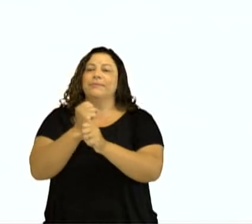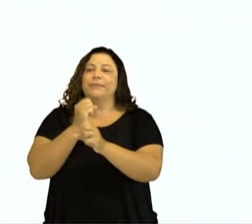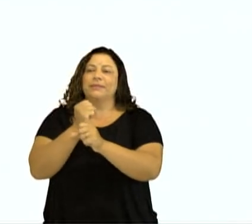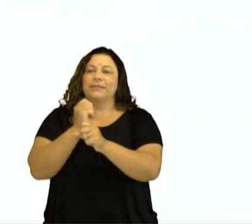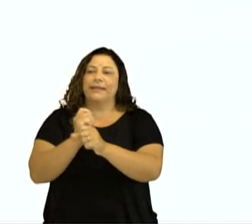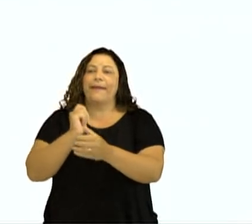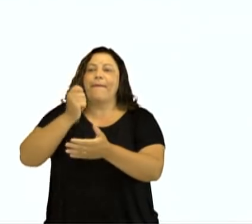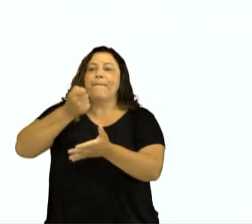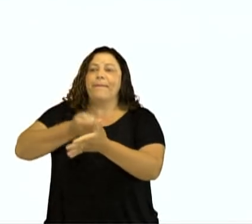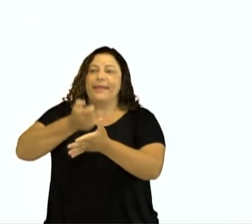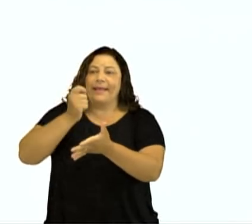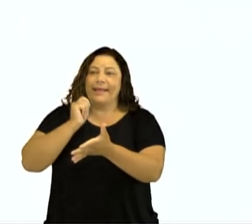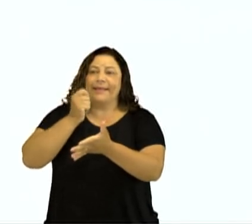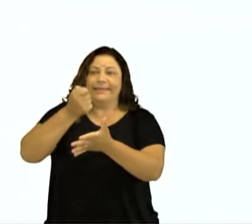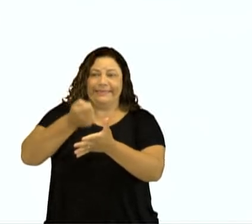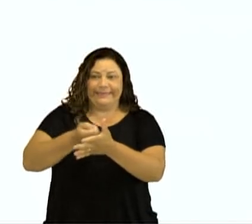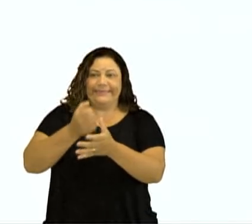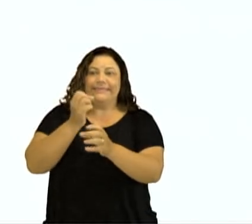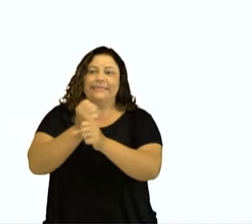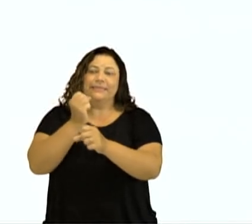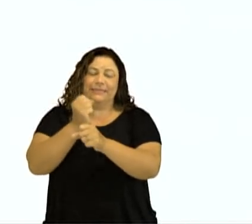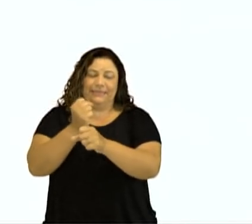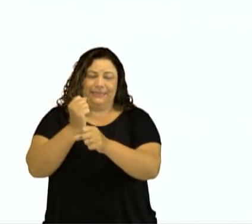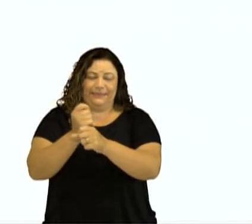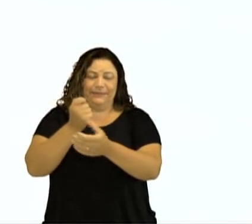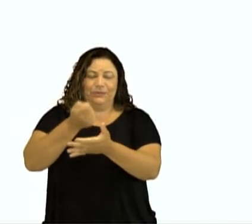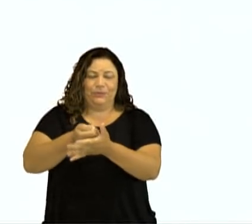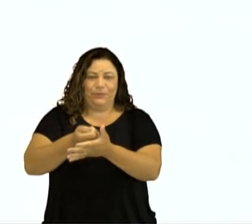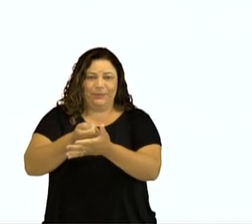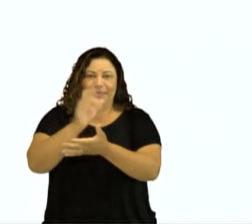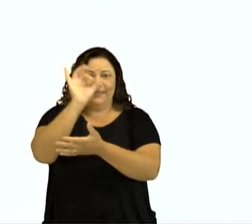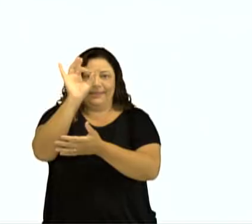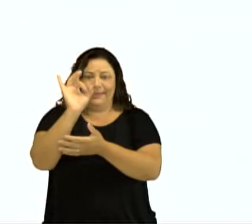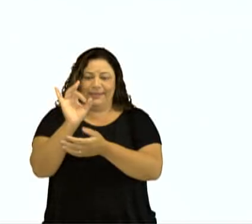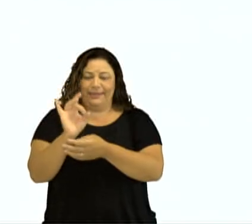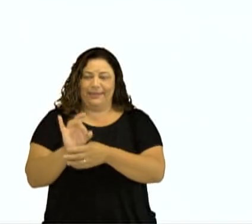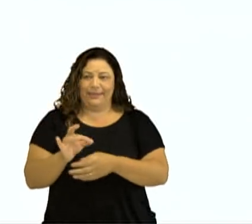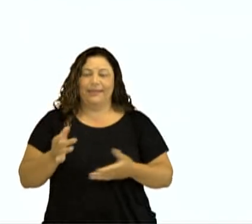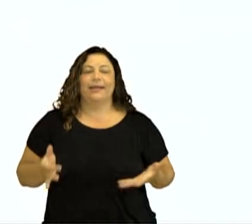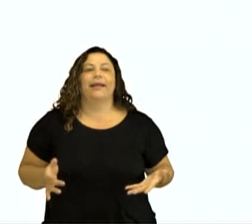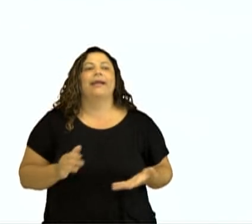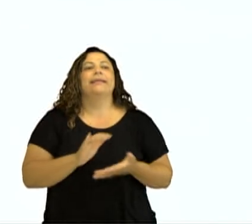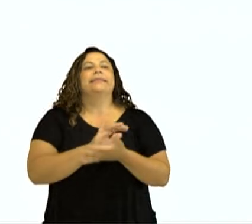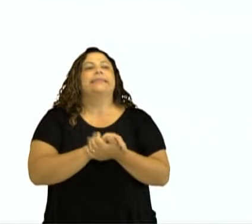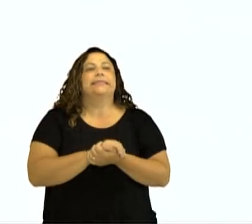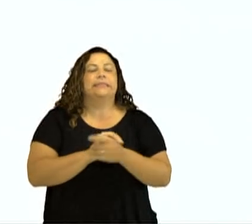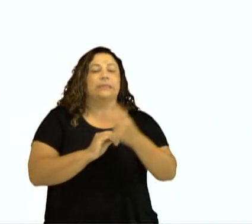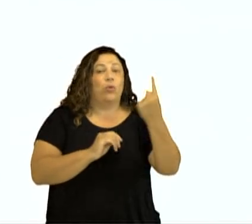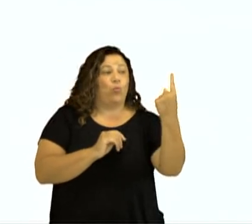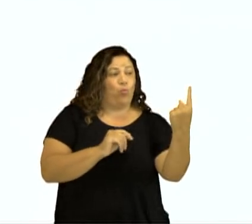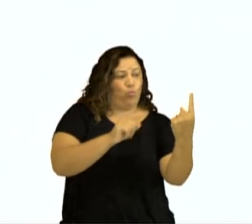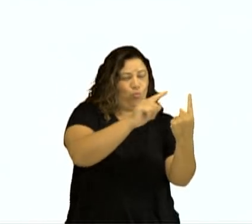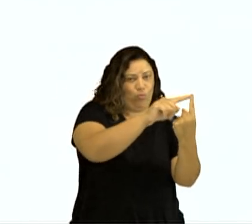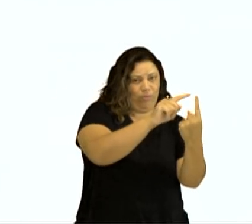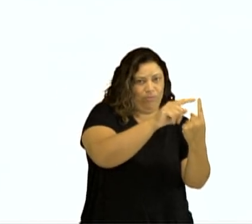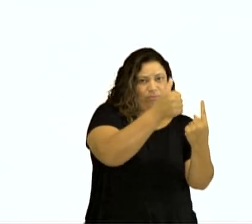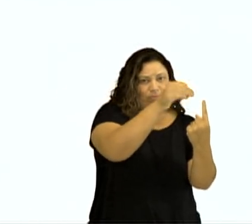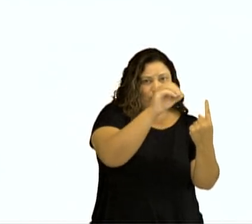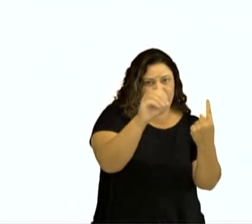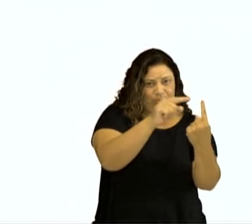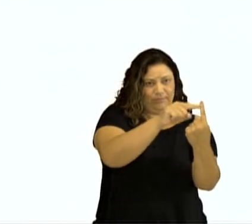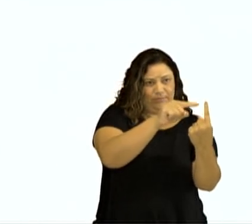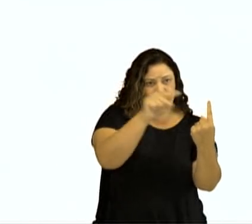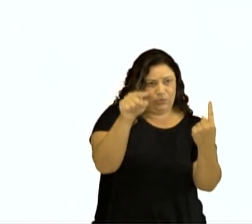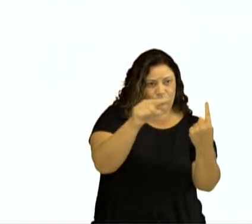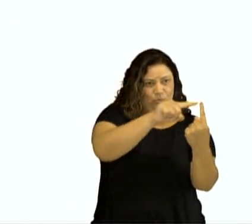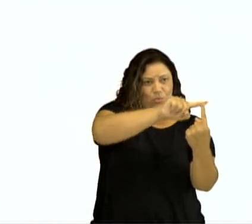calculados é o valor que será cobrado a cada quantidade encomendada. Então, se eu encomendar um cento,